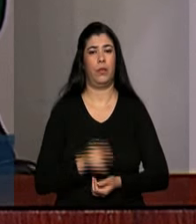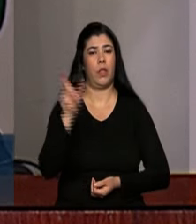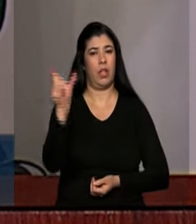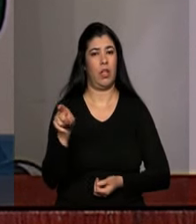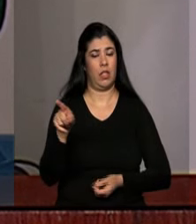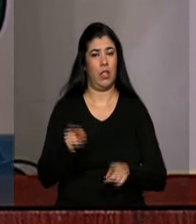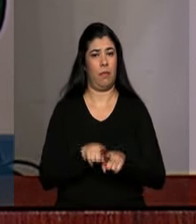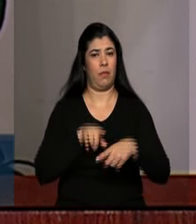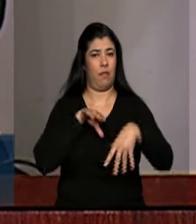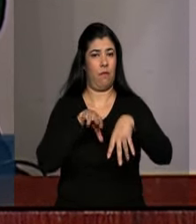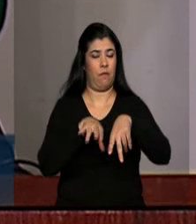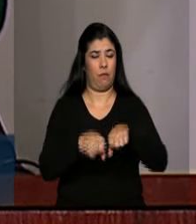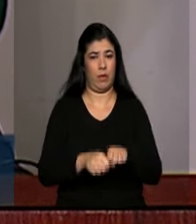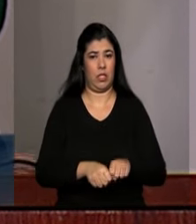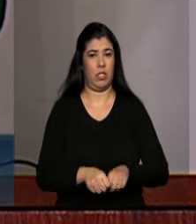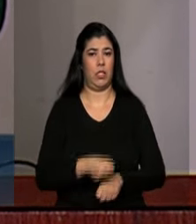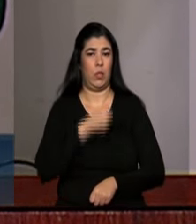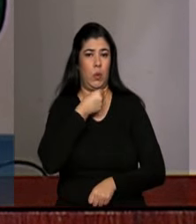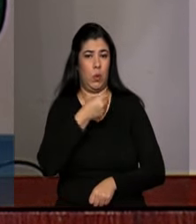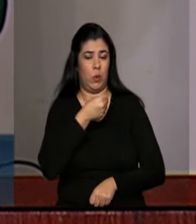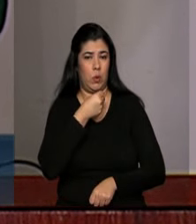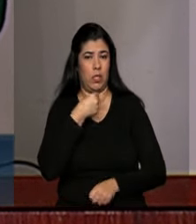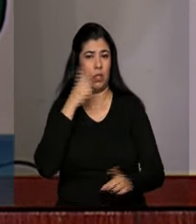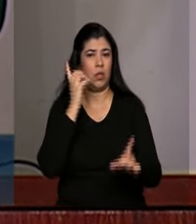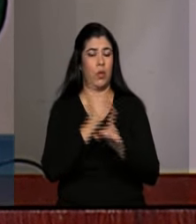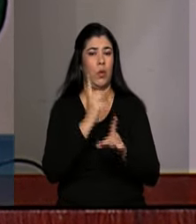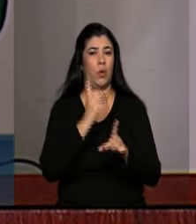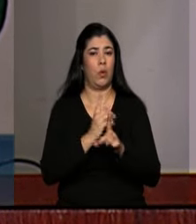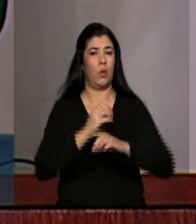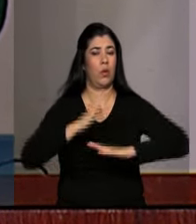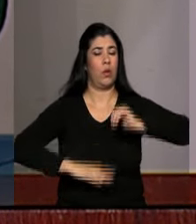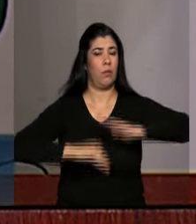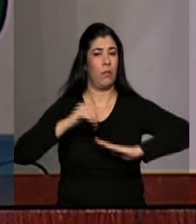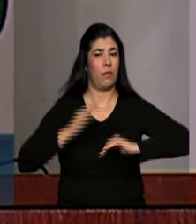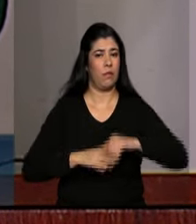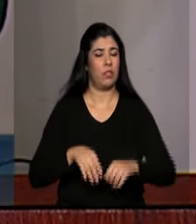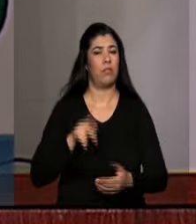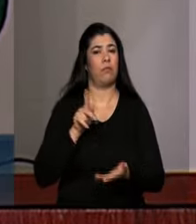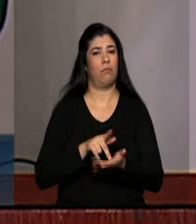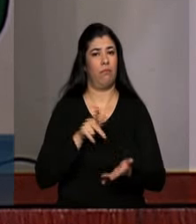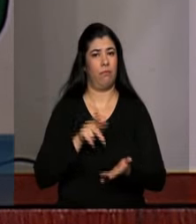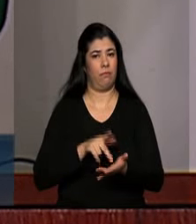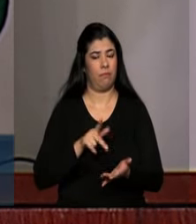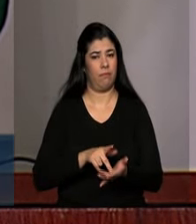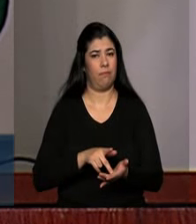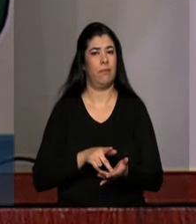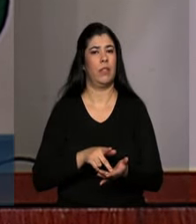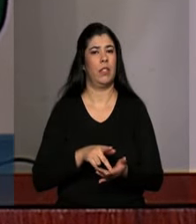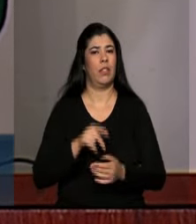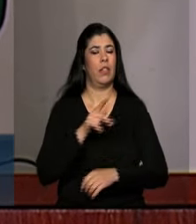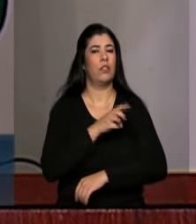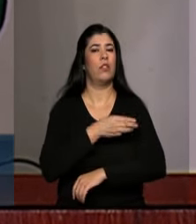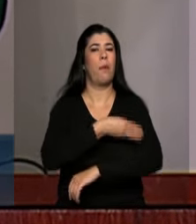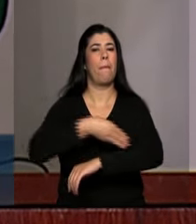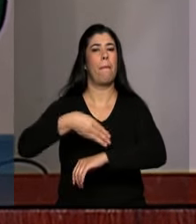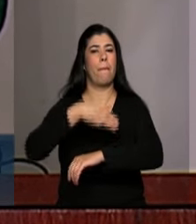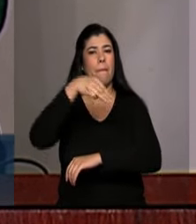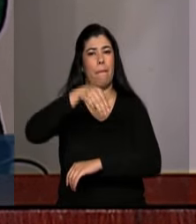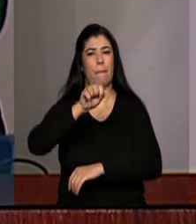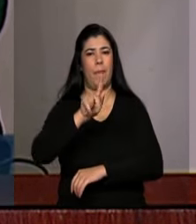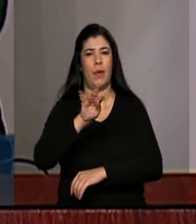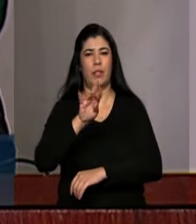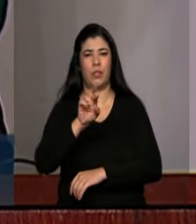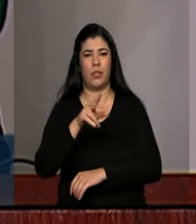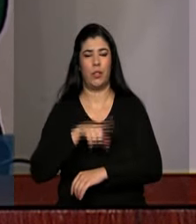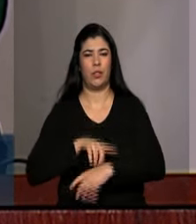Jornalista de formação, encontrou no magistério sua verdadeira vocação profissional. Professor meticuloso, é bem